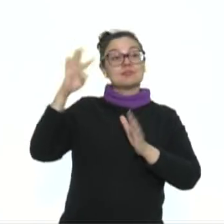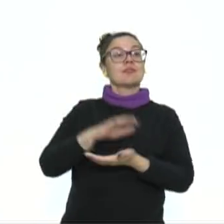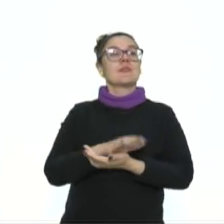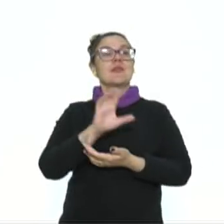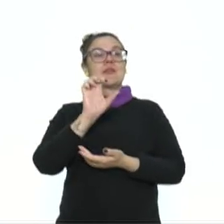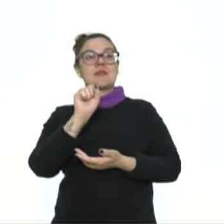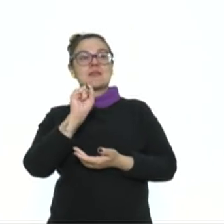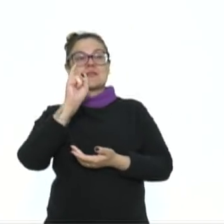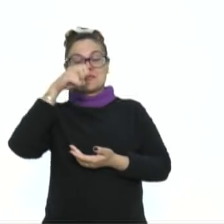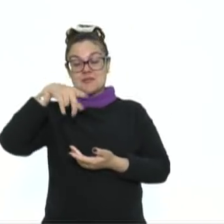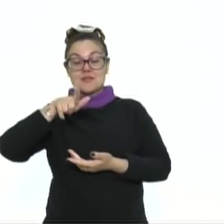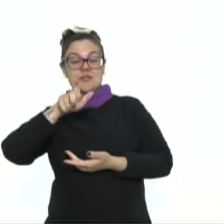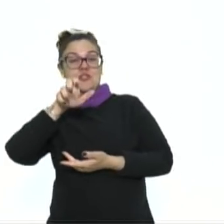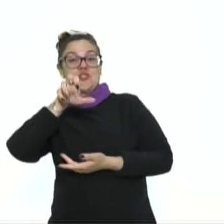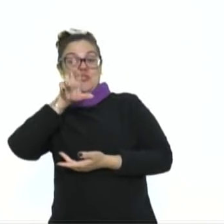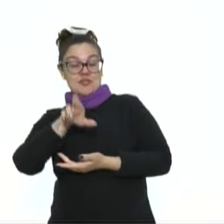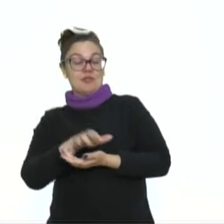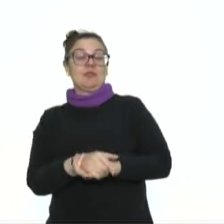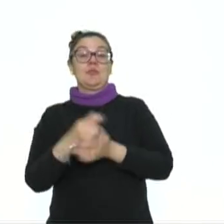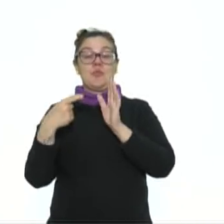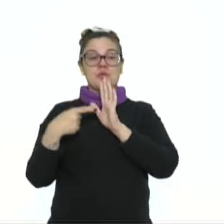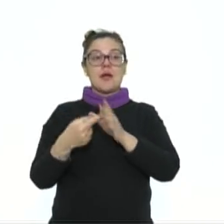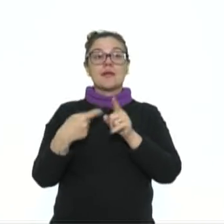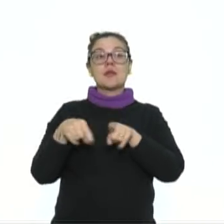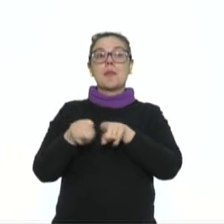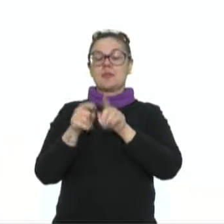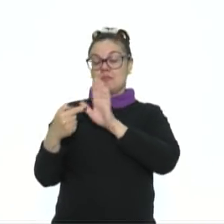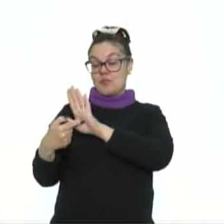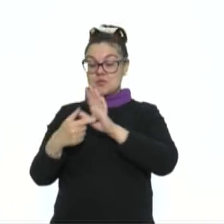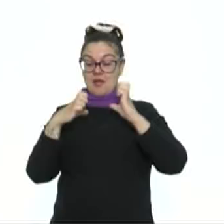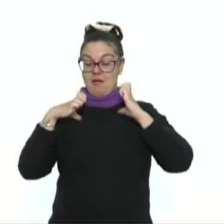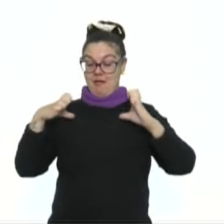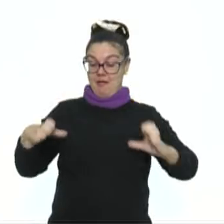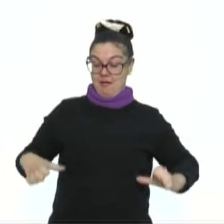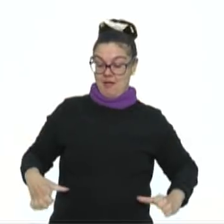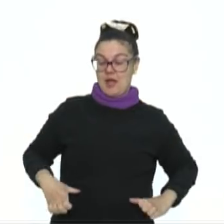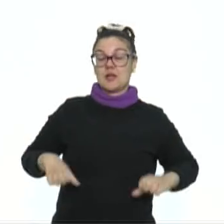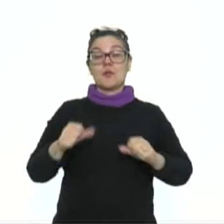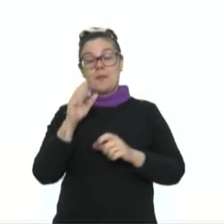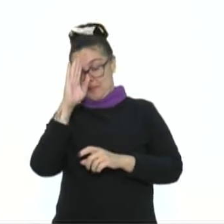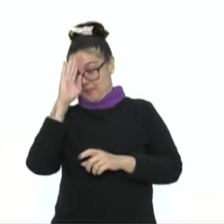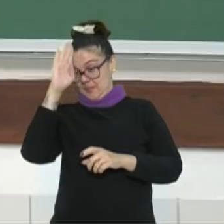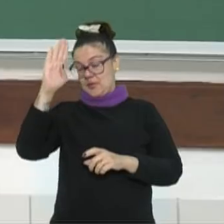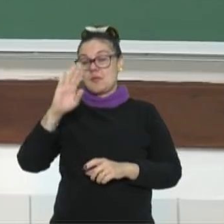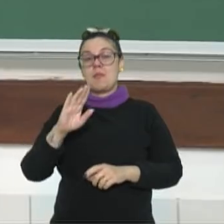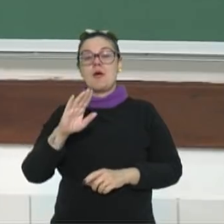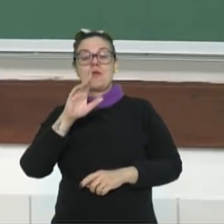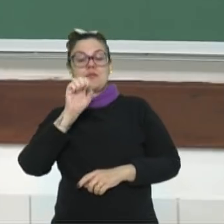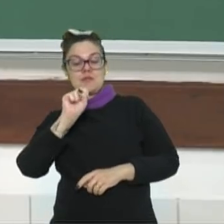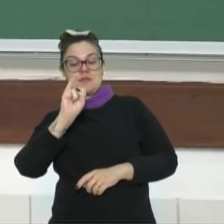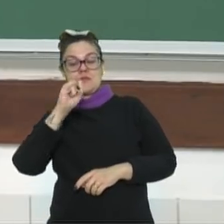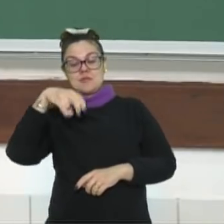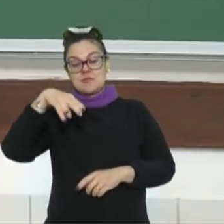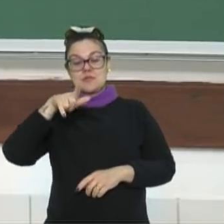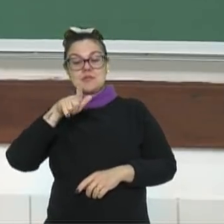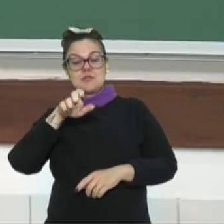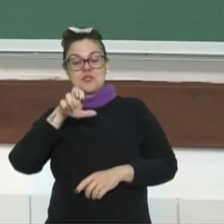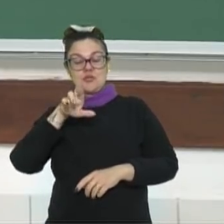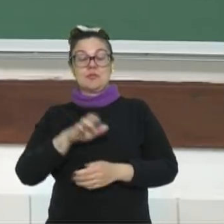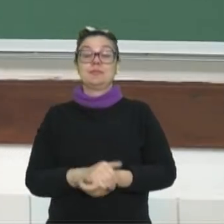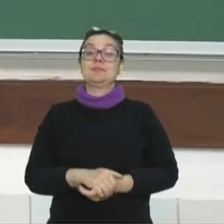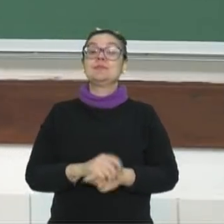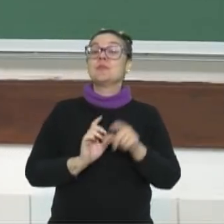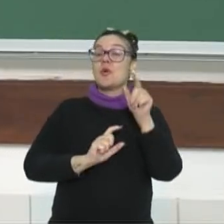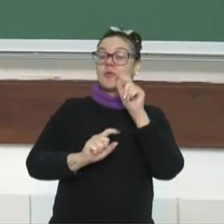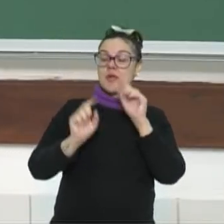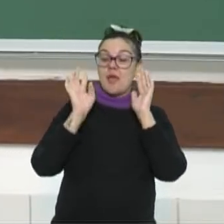Singer, evidenciar os princípios éticos tradicionais contrapostos por Peter Singer. Então será uma aula voltada